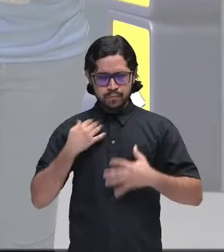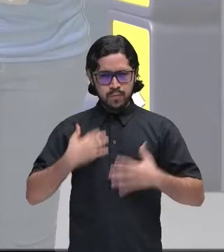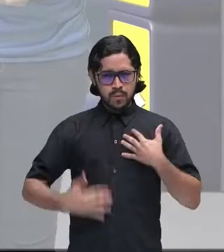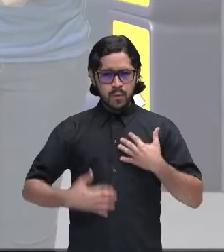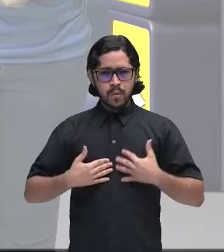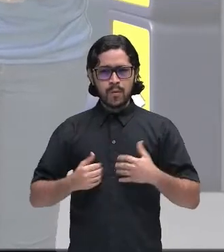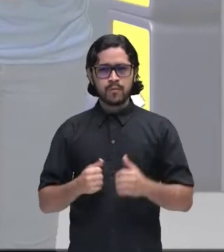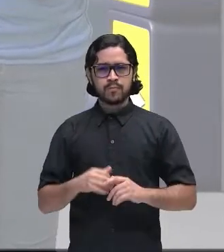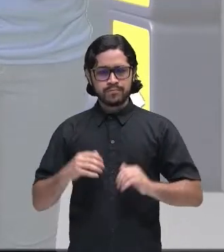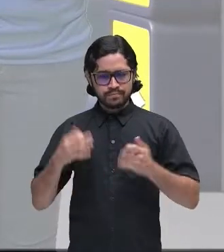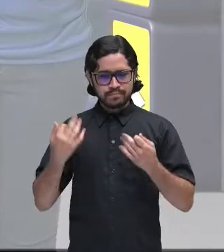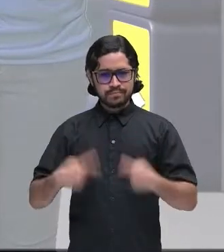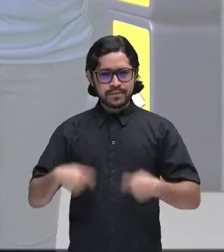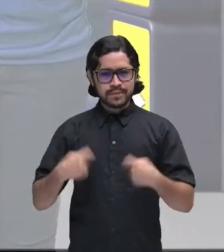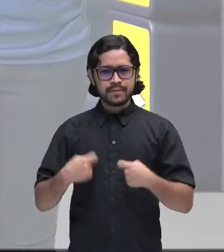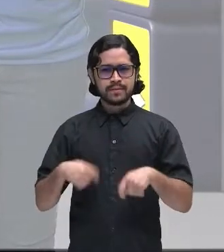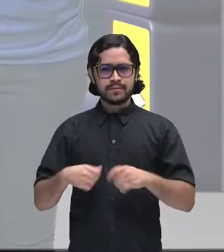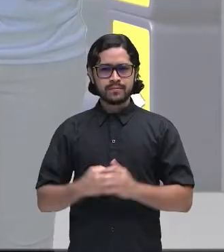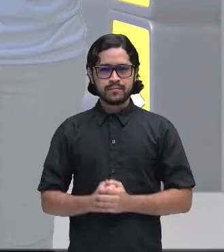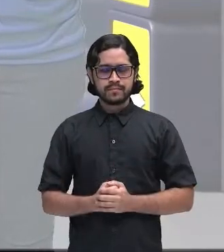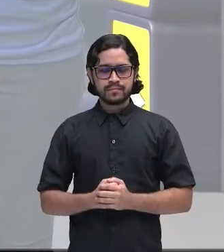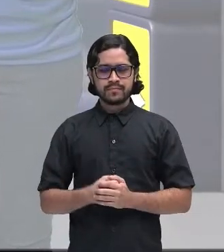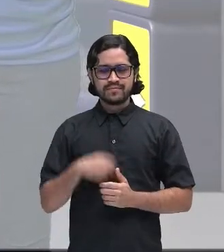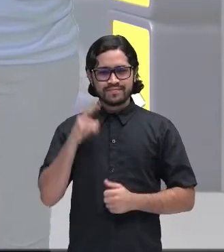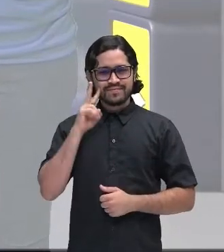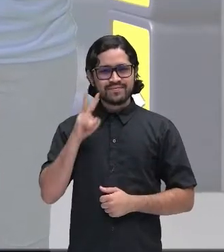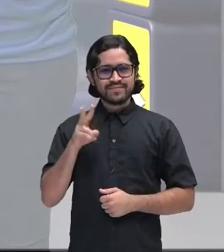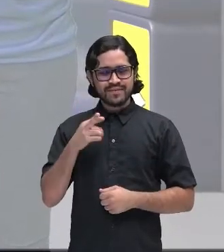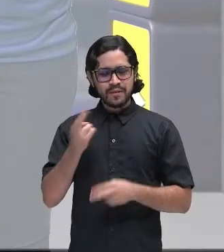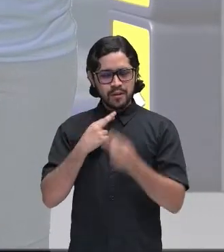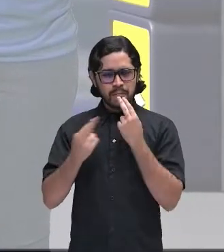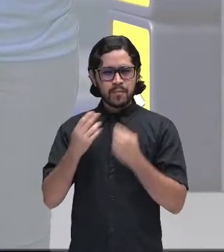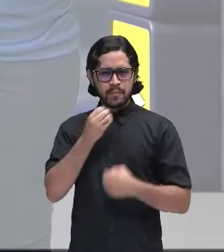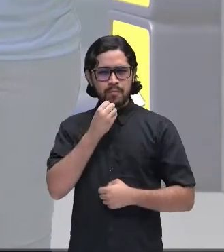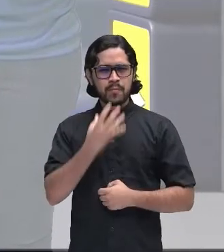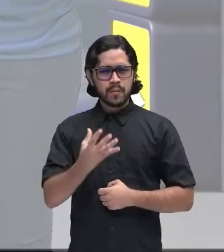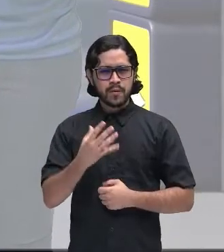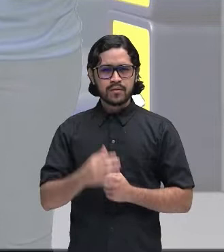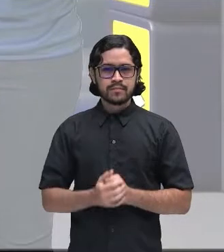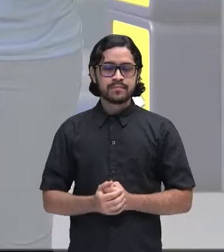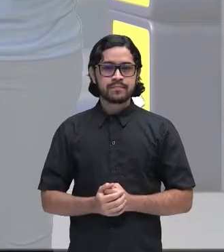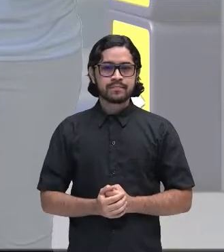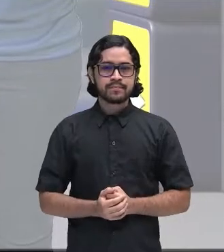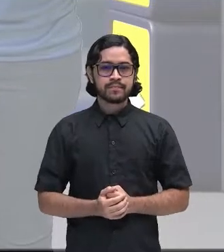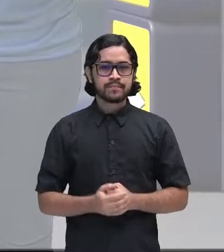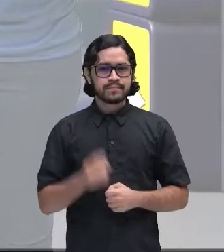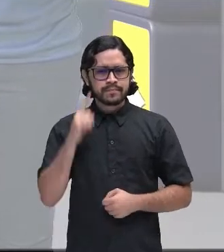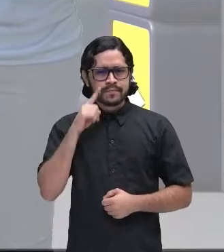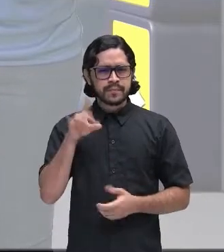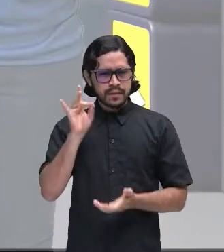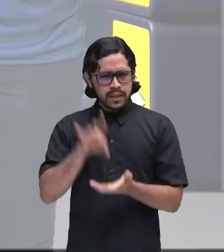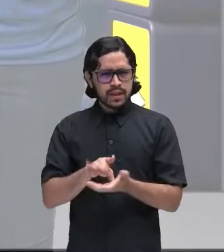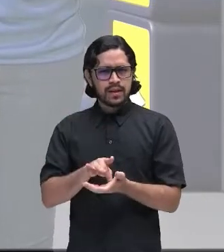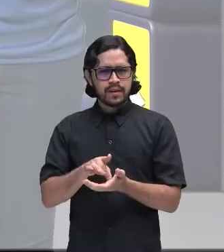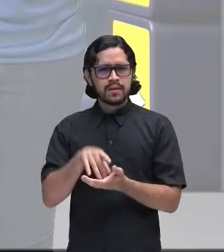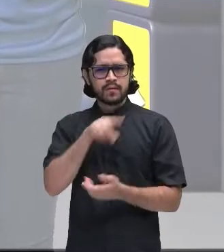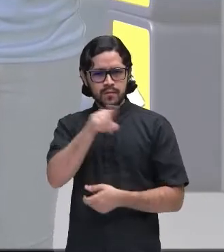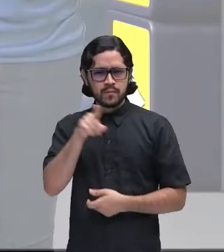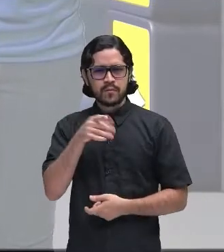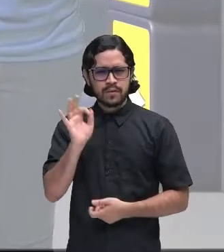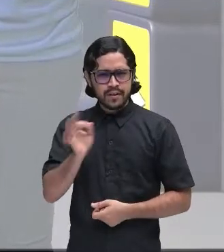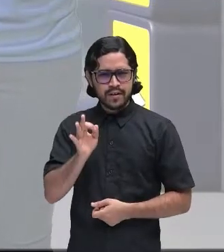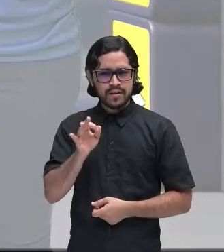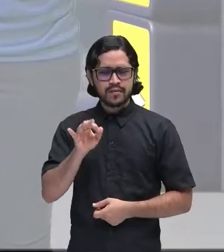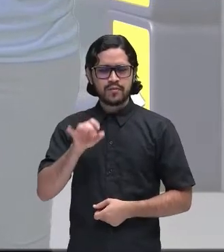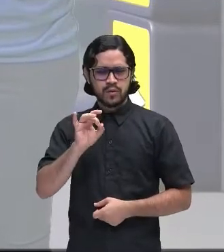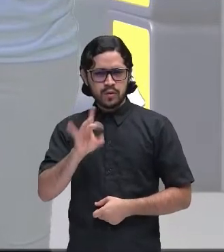respostas já estão bem completinhas aí, né? Mas vamos ver se realmente é isso, porque será que é só